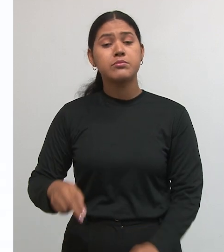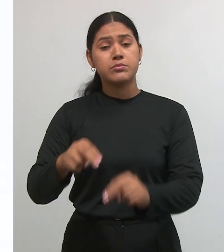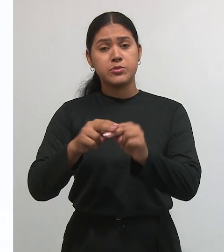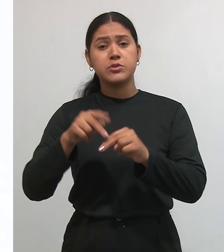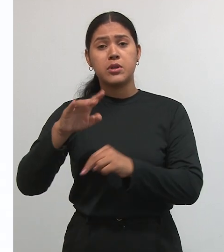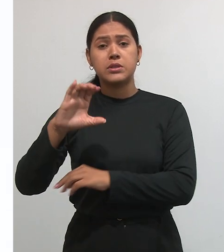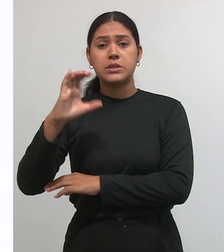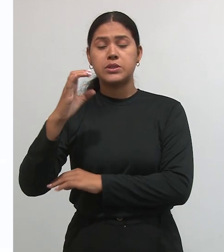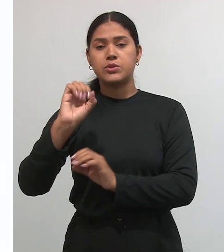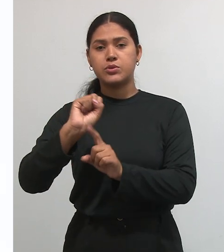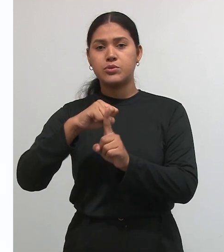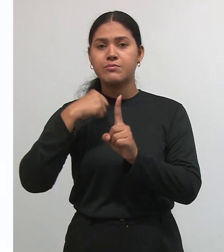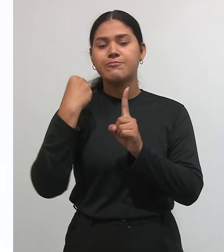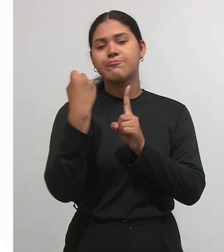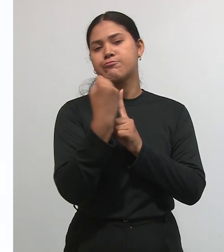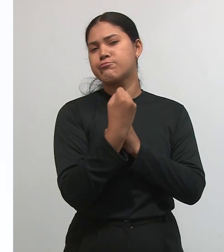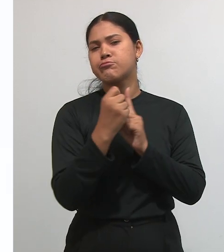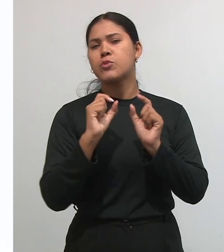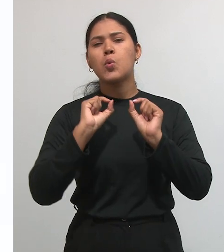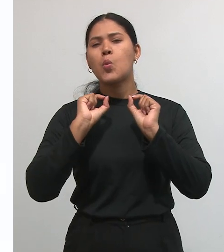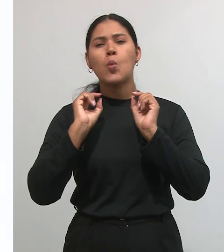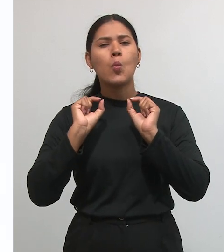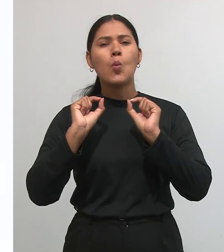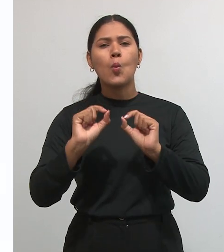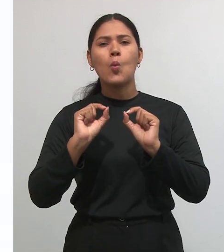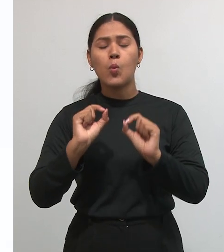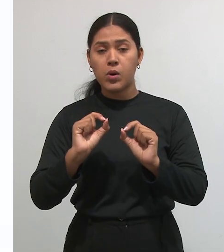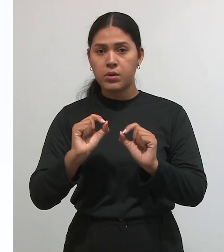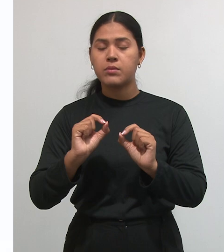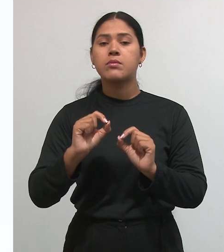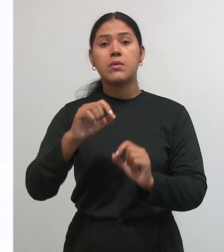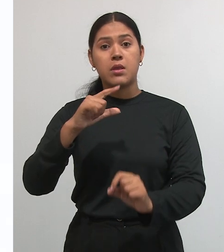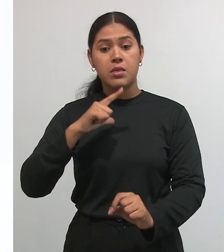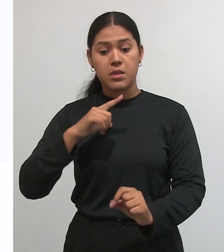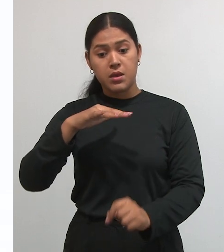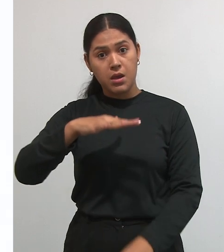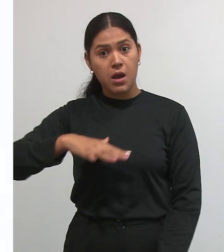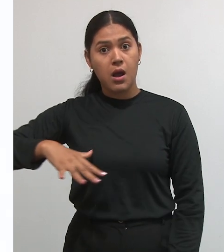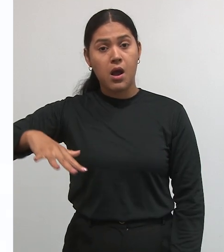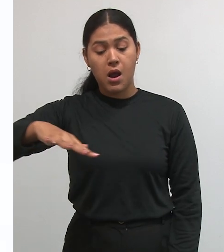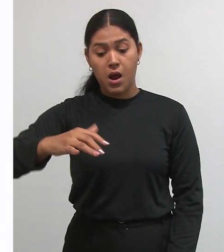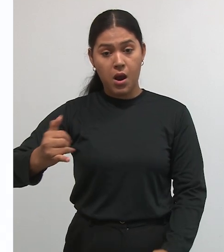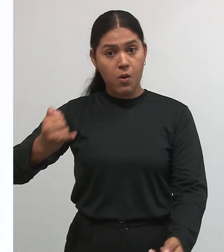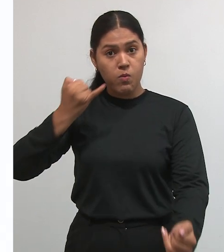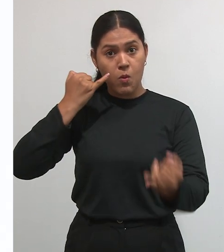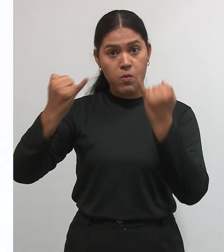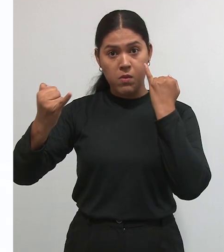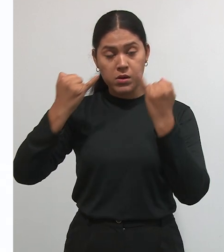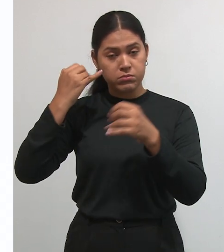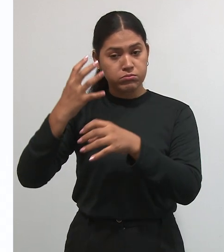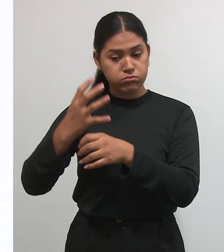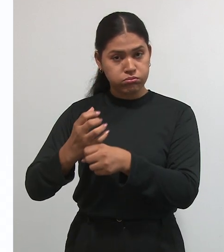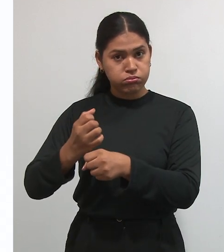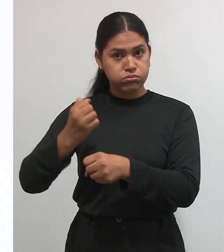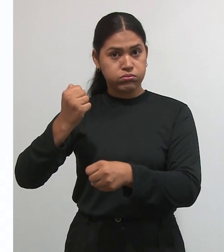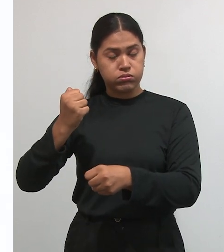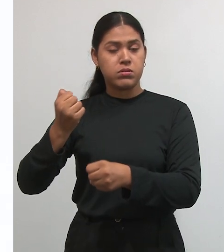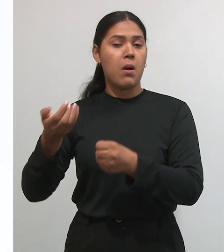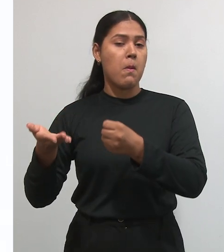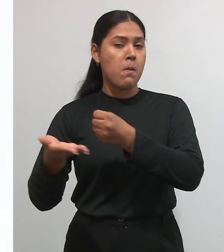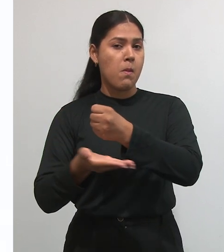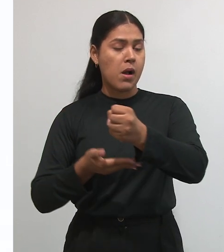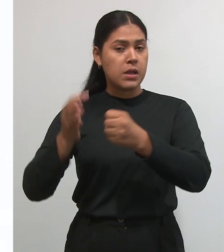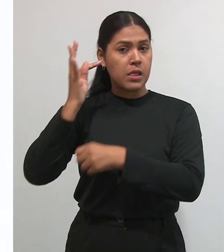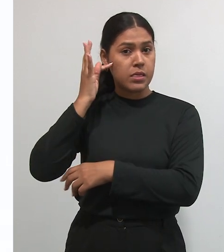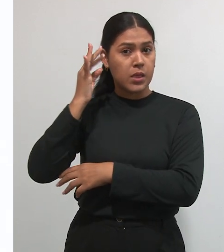ciência social. E ela aplica o quê? Que aplica no processo gerador de informações os princípios de contabilidade